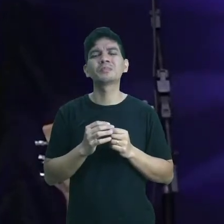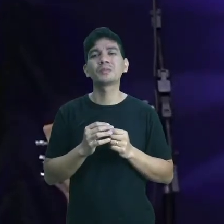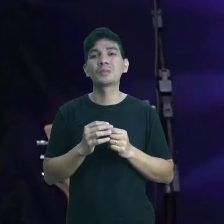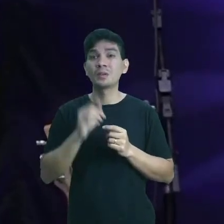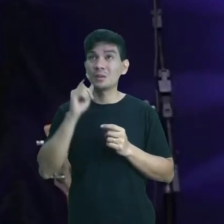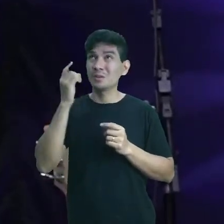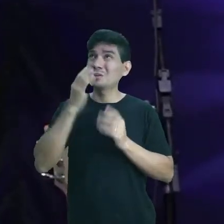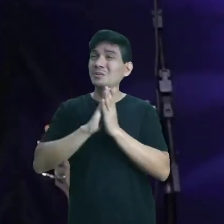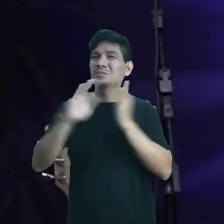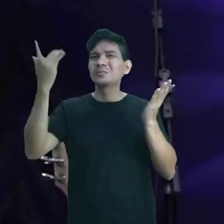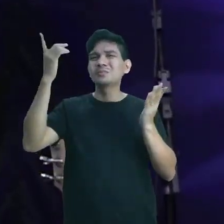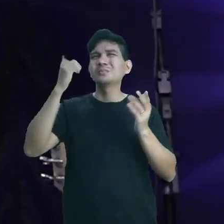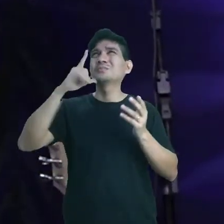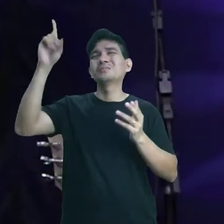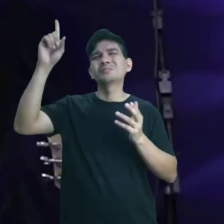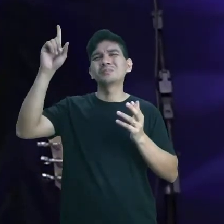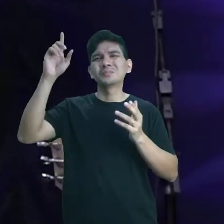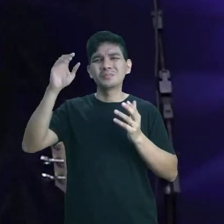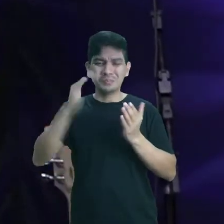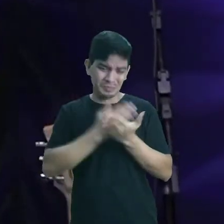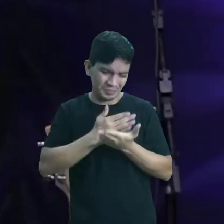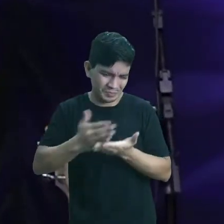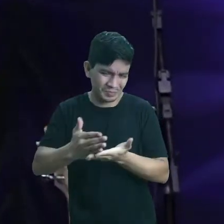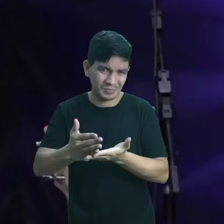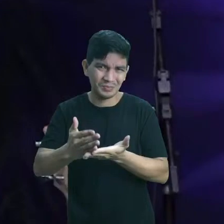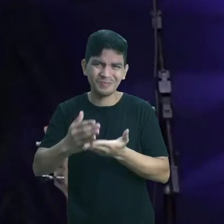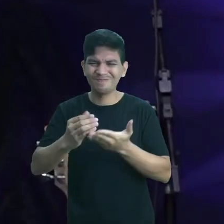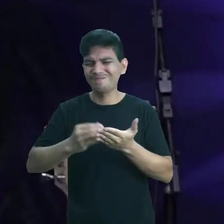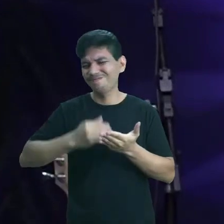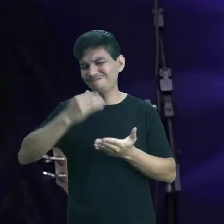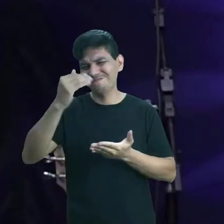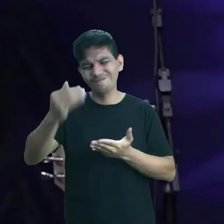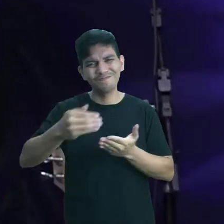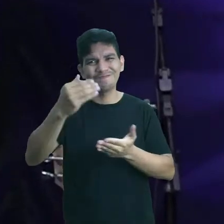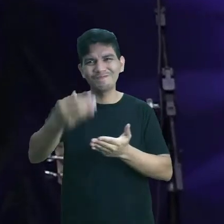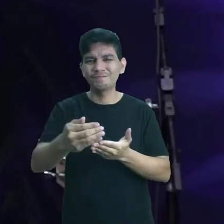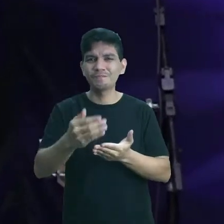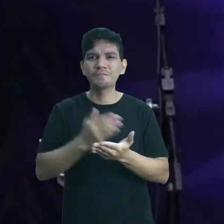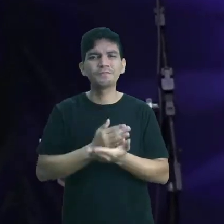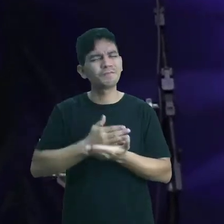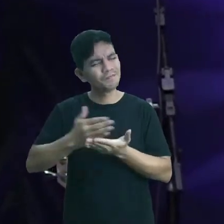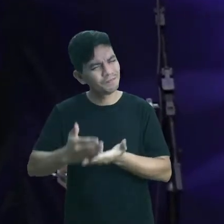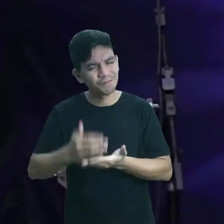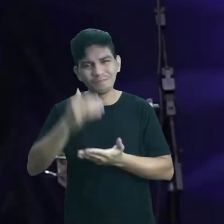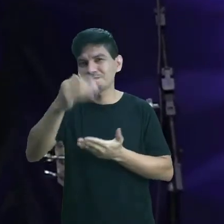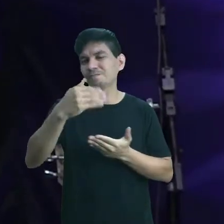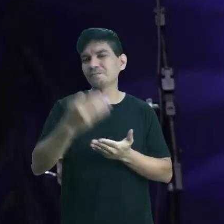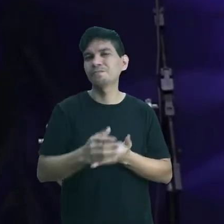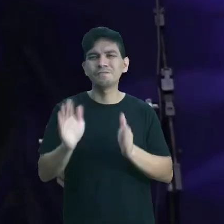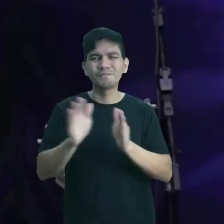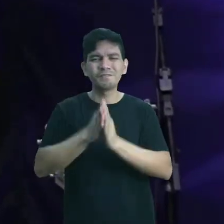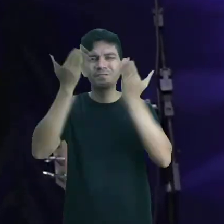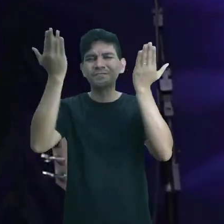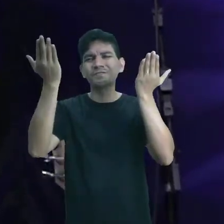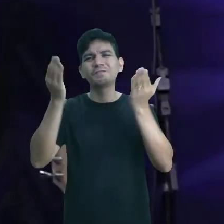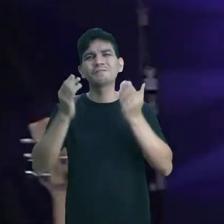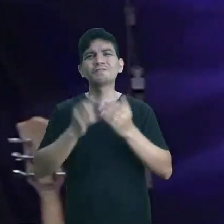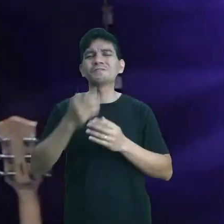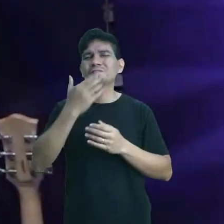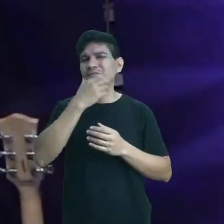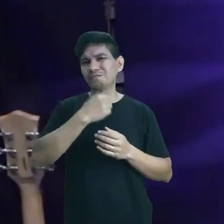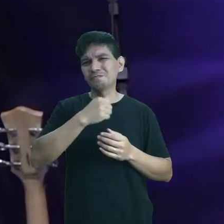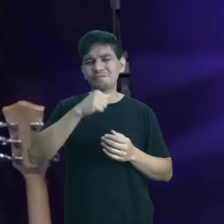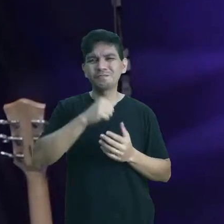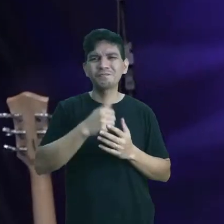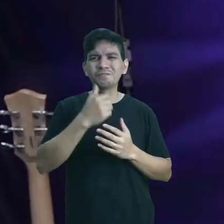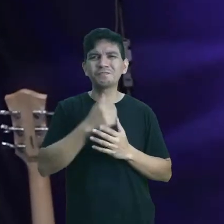permite que a gente recomece quantas vezes for necessário. Eu te louvo, Pai, porque o Senhor não olha